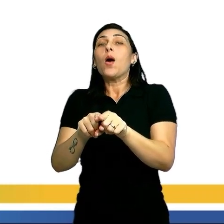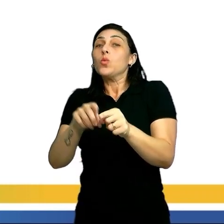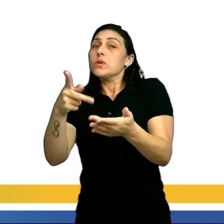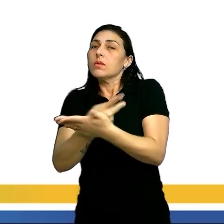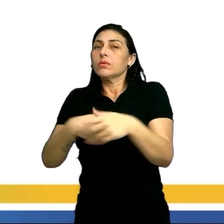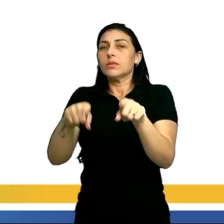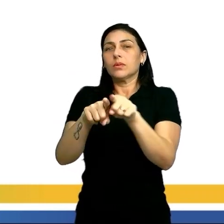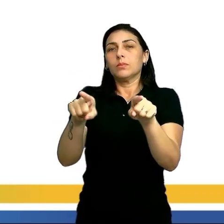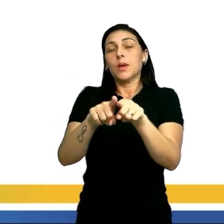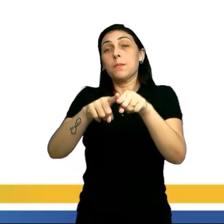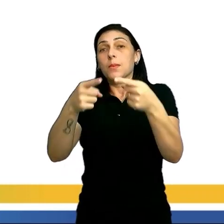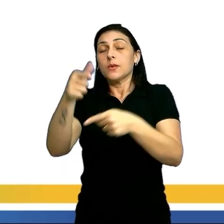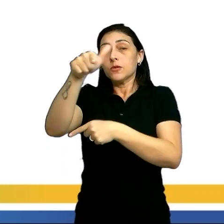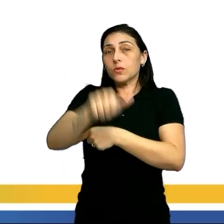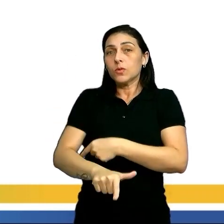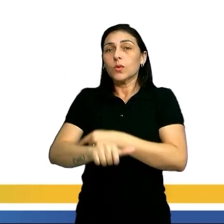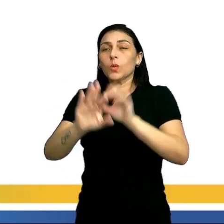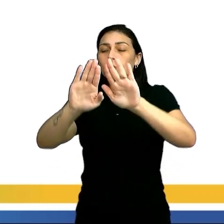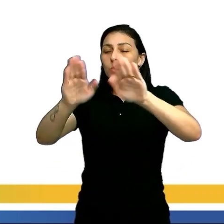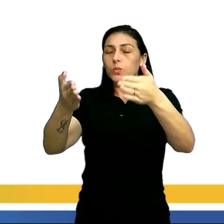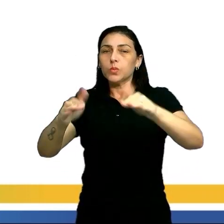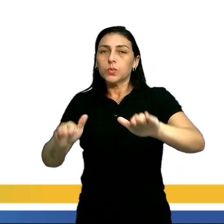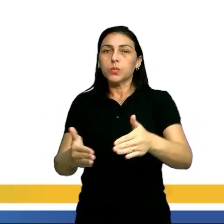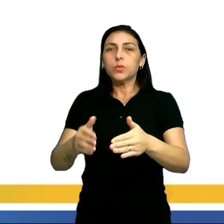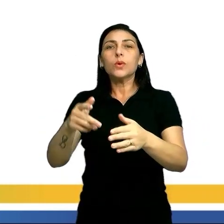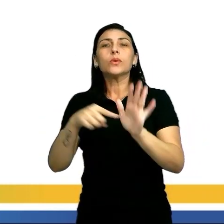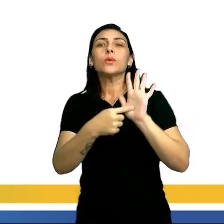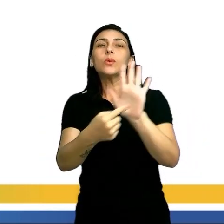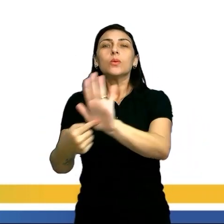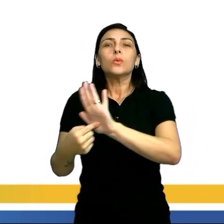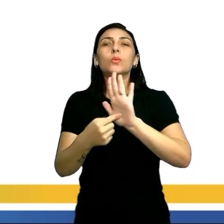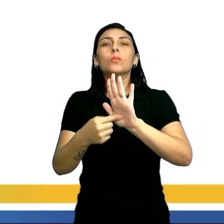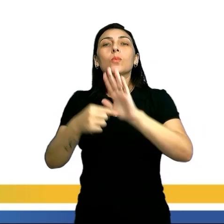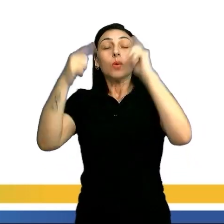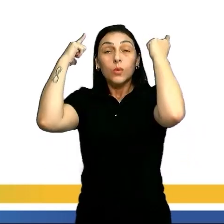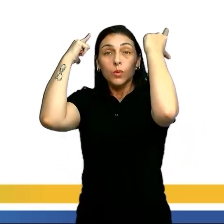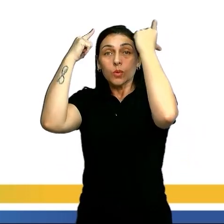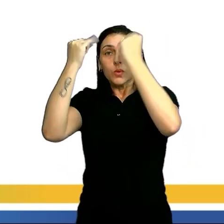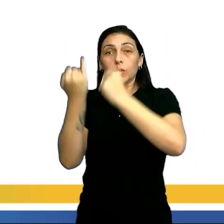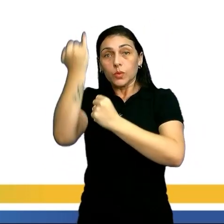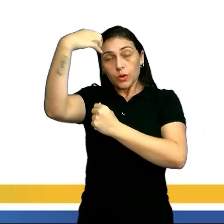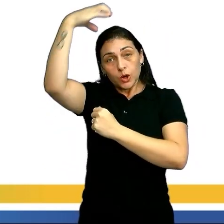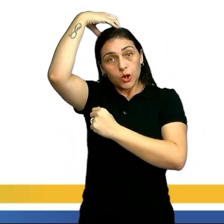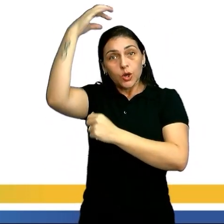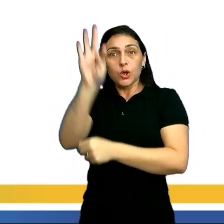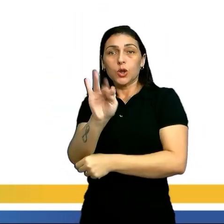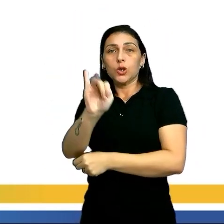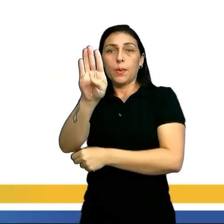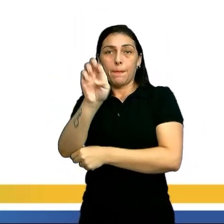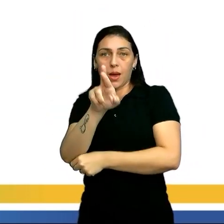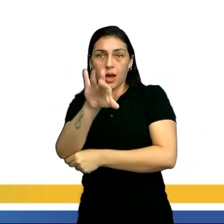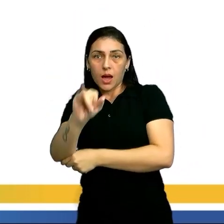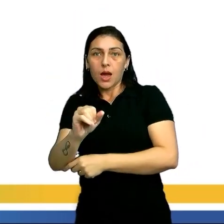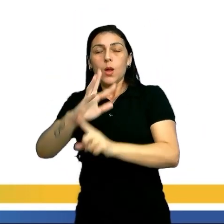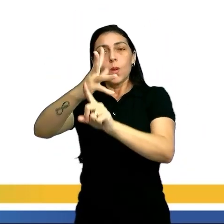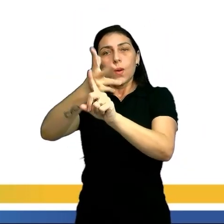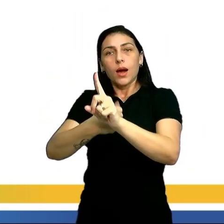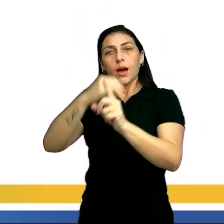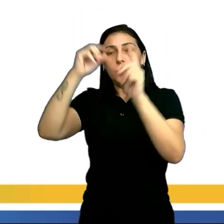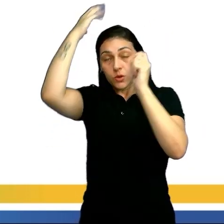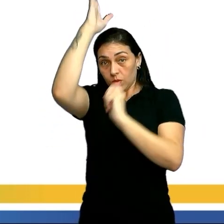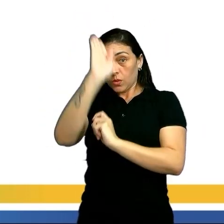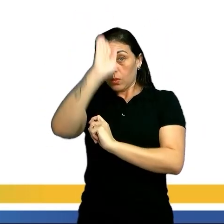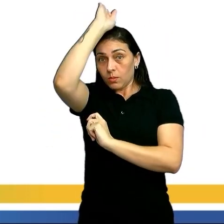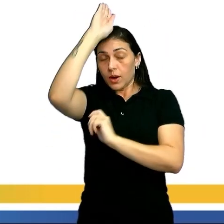imperfeições. Mais uma vez, uma obra, eu tenho o retrato do imperador romano Tibério, arte romana do século